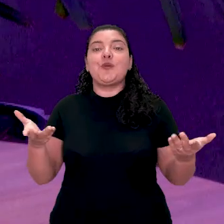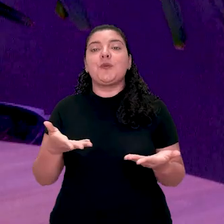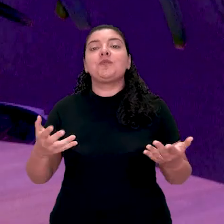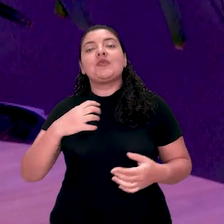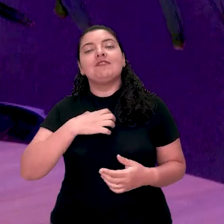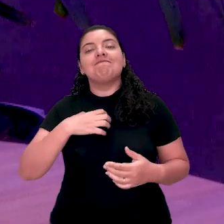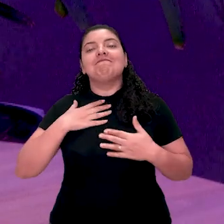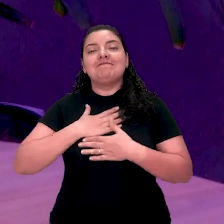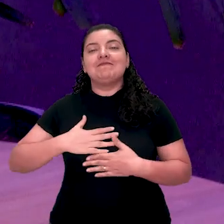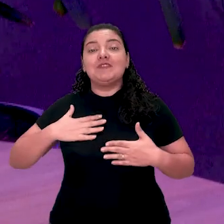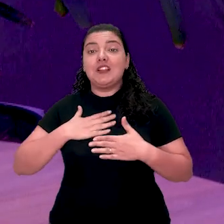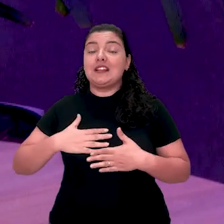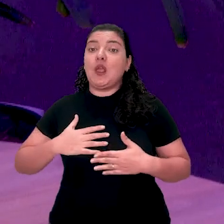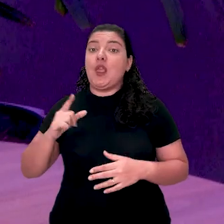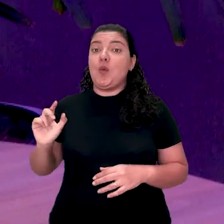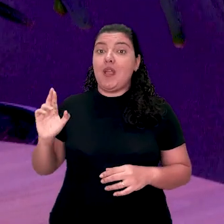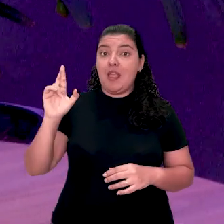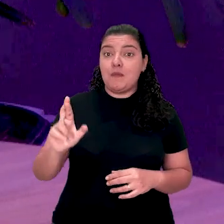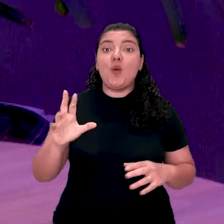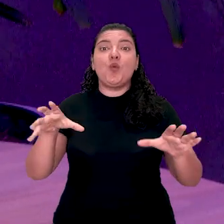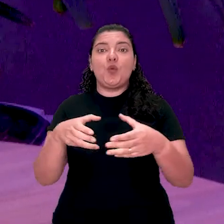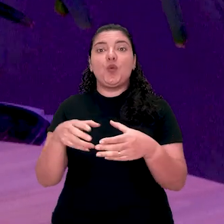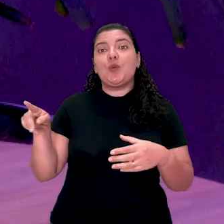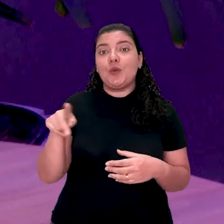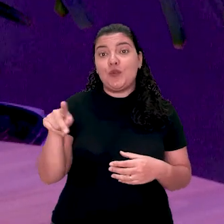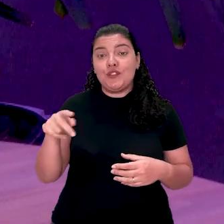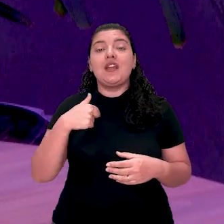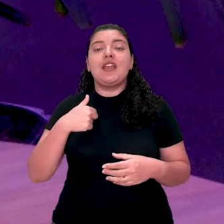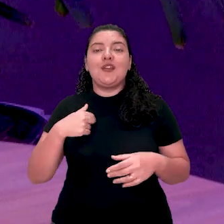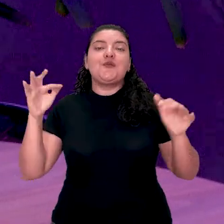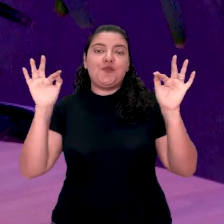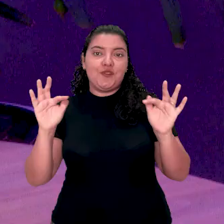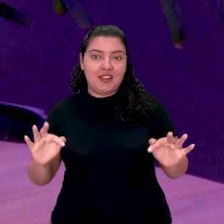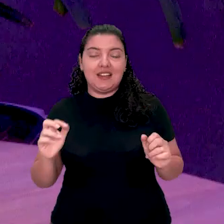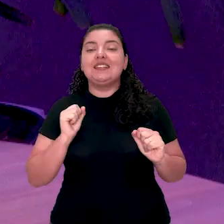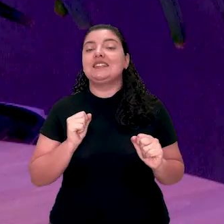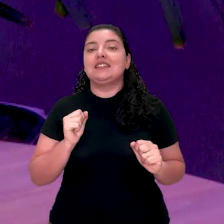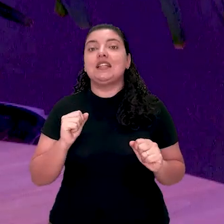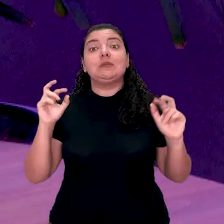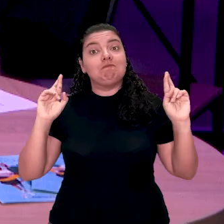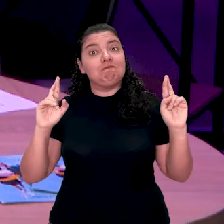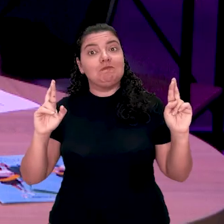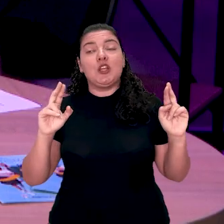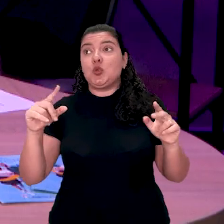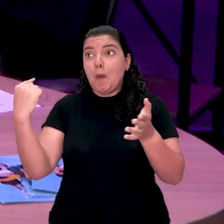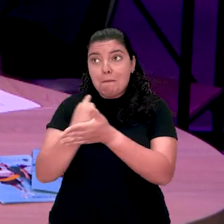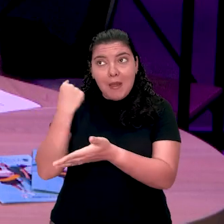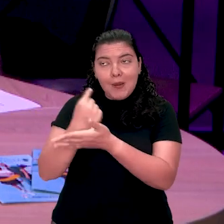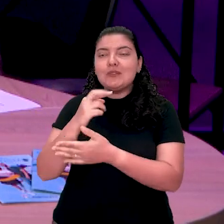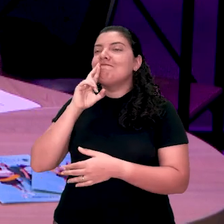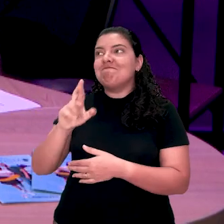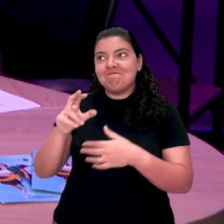sinto muito agraciada por estar representando a classe de professores, né? Fico muito feliz, viu? E espero poder responder aquilo que